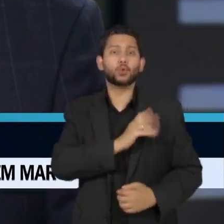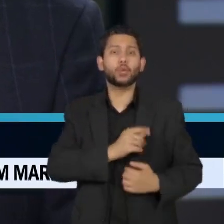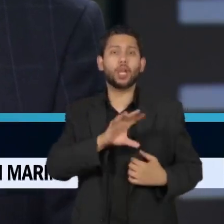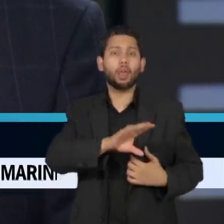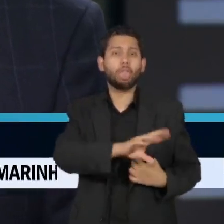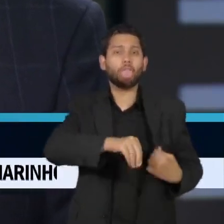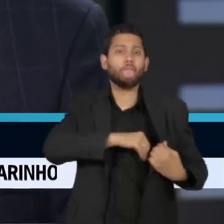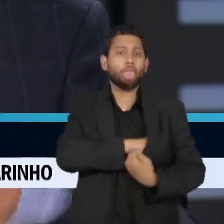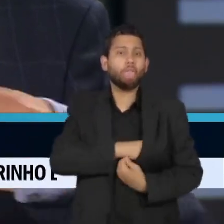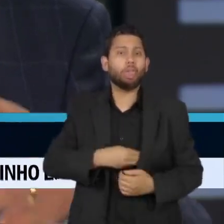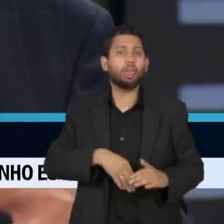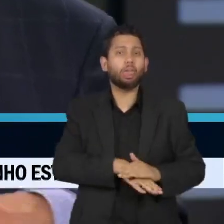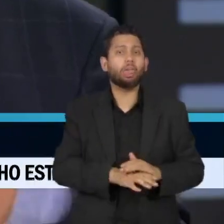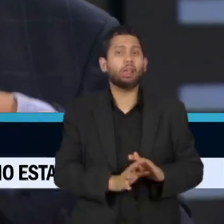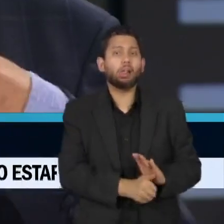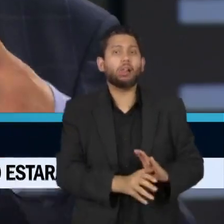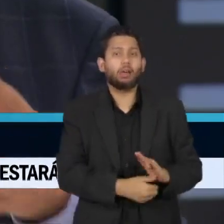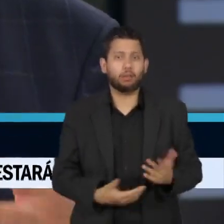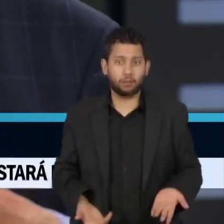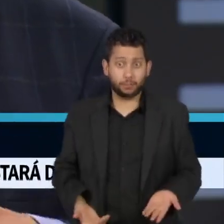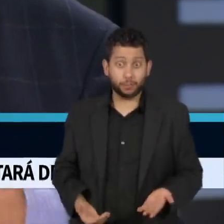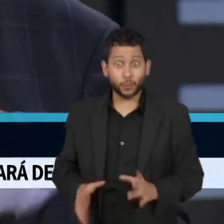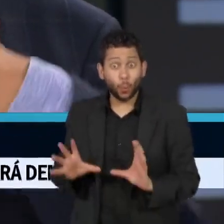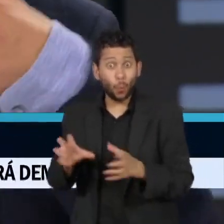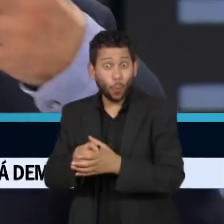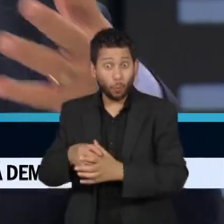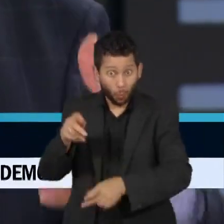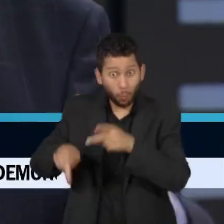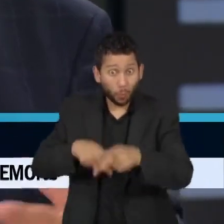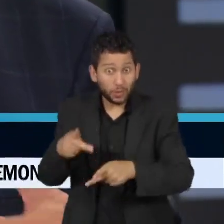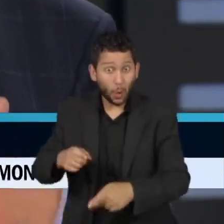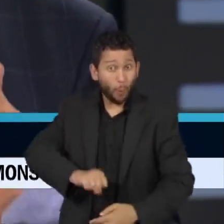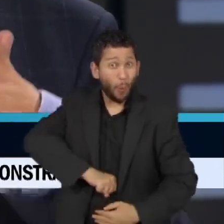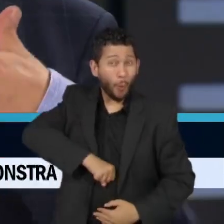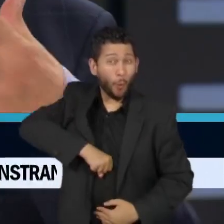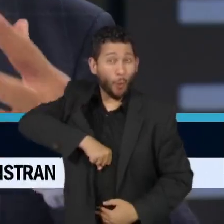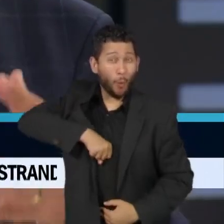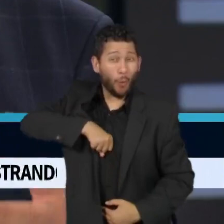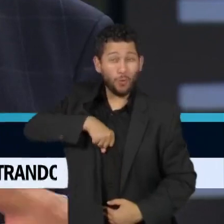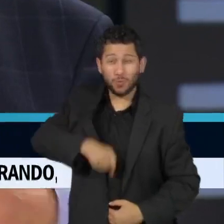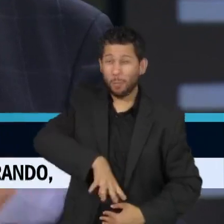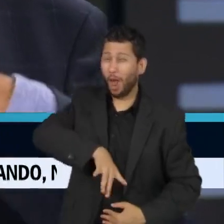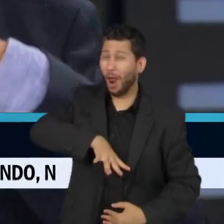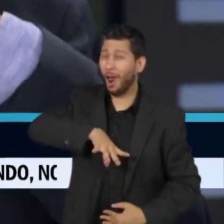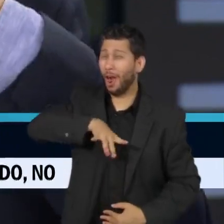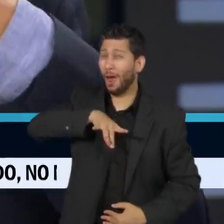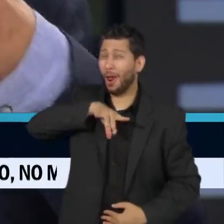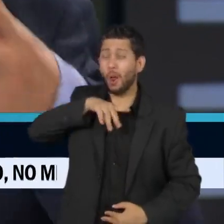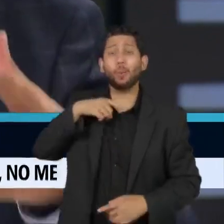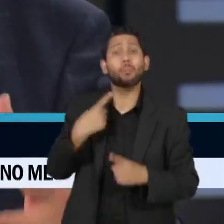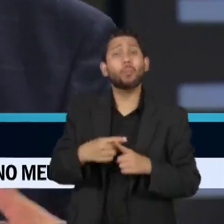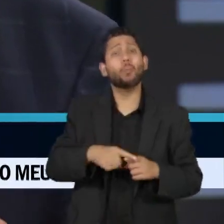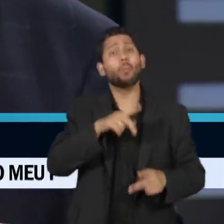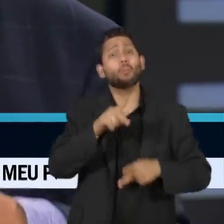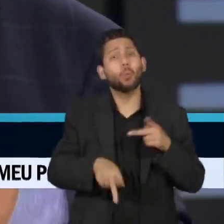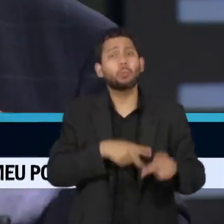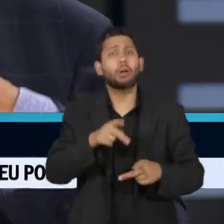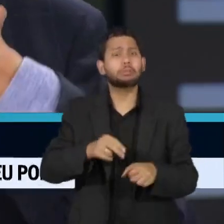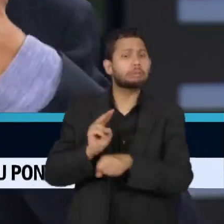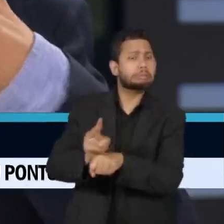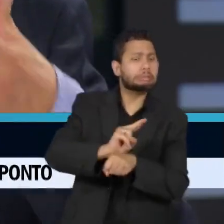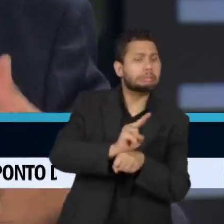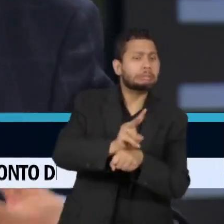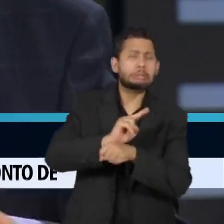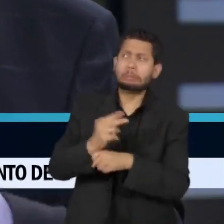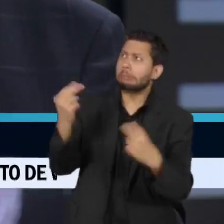grupo populacional ali que o ódio cresce, né? Porque é uma população que vive constantemente sobre